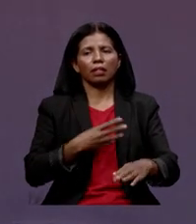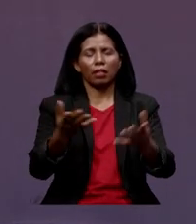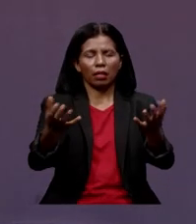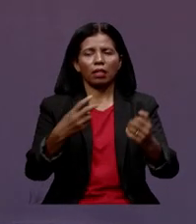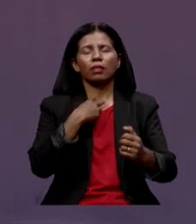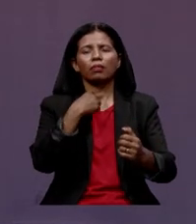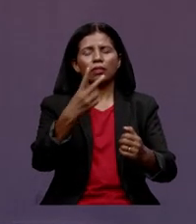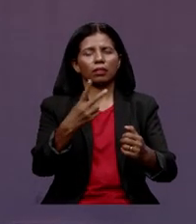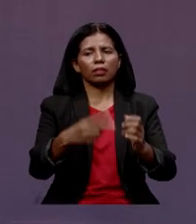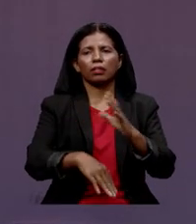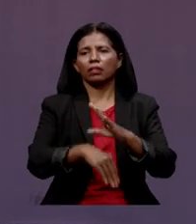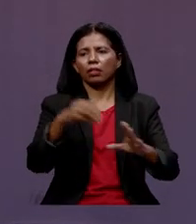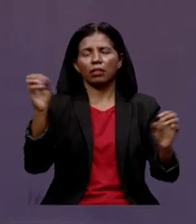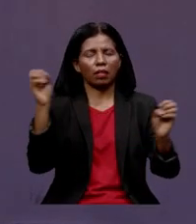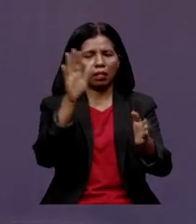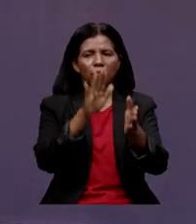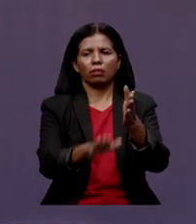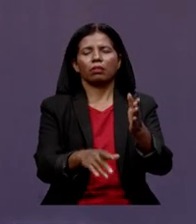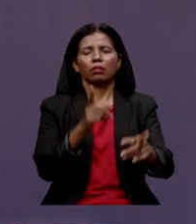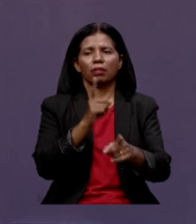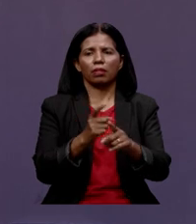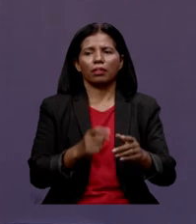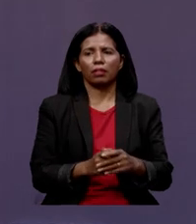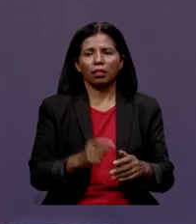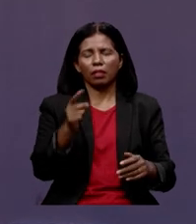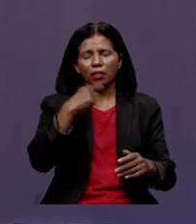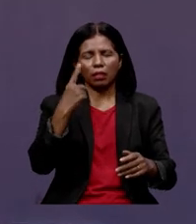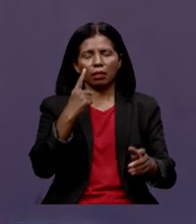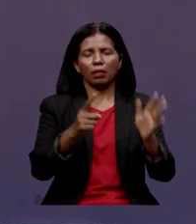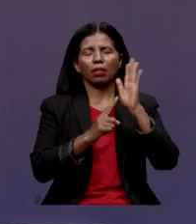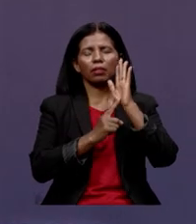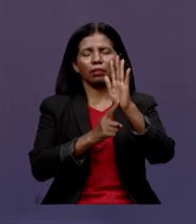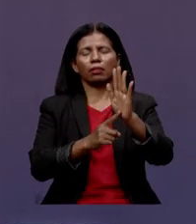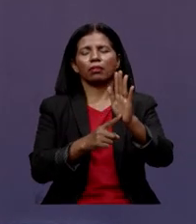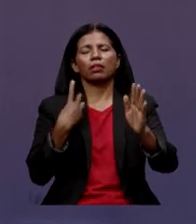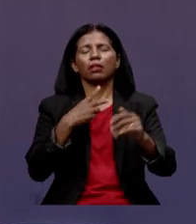aliança, é bom. Mas se não operar, tu tem uma